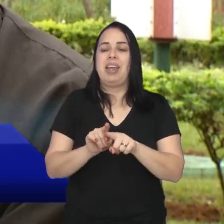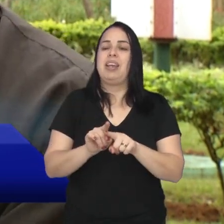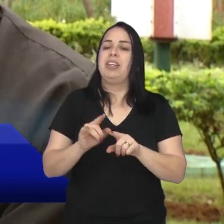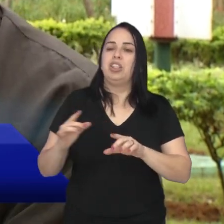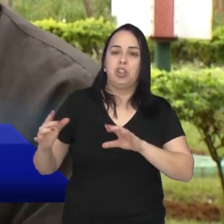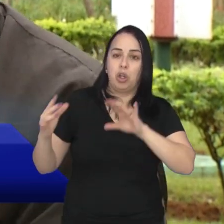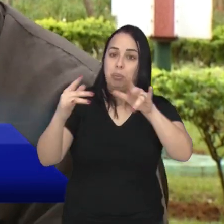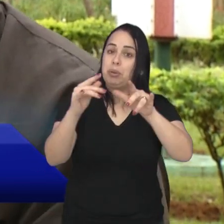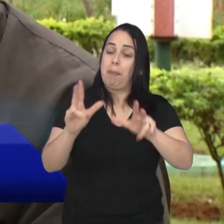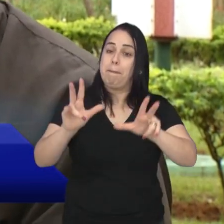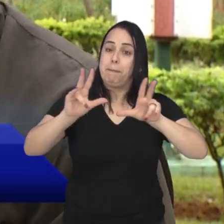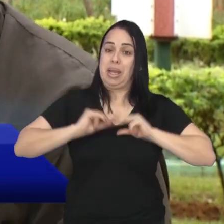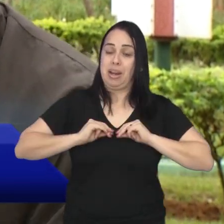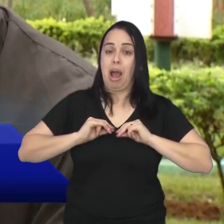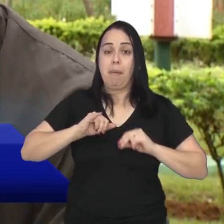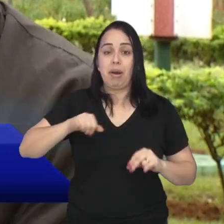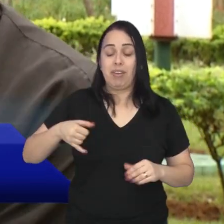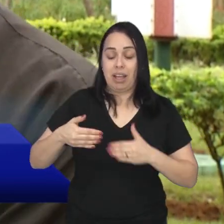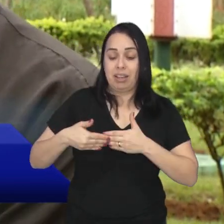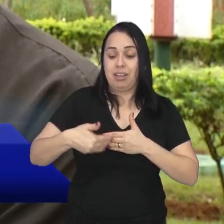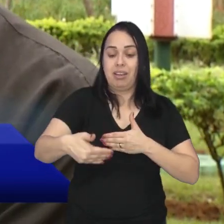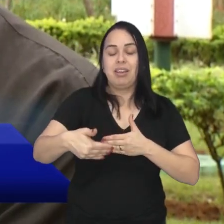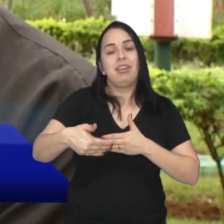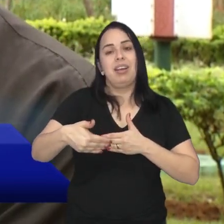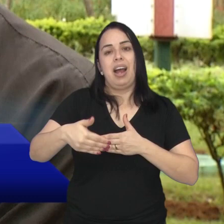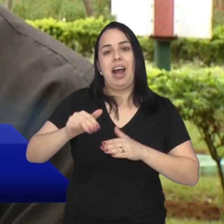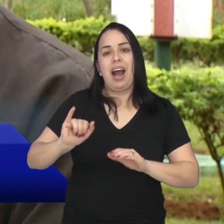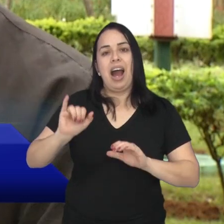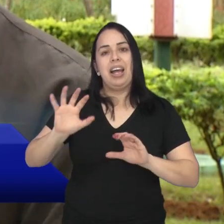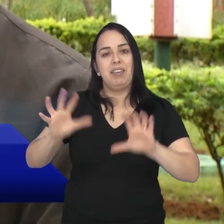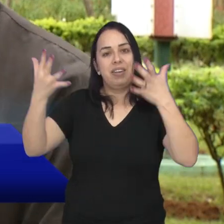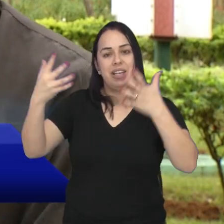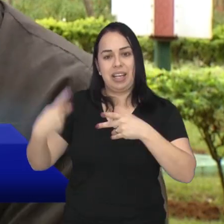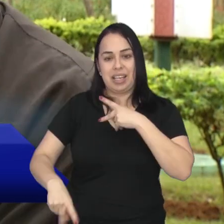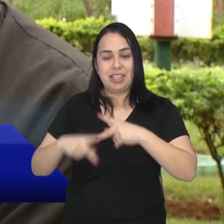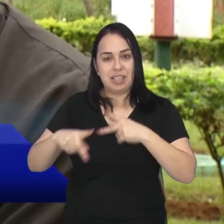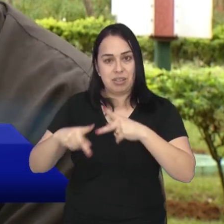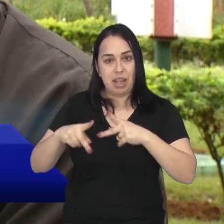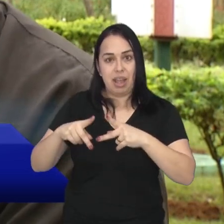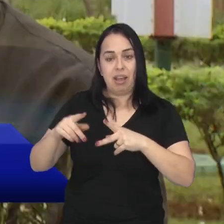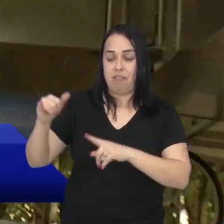os equipamentos e a cidade merece, né? Aproveitando até o aniversário da cidade, São José